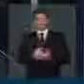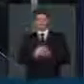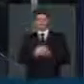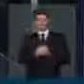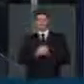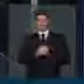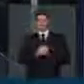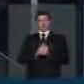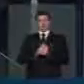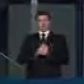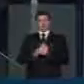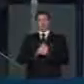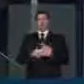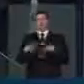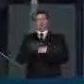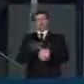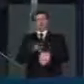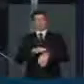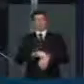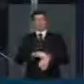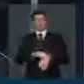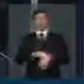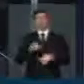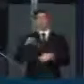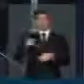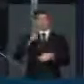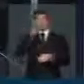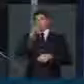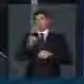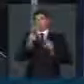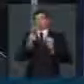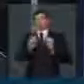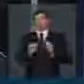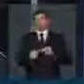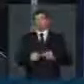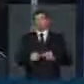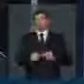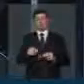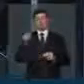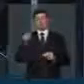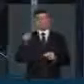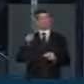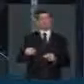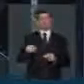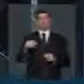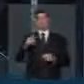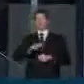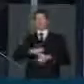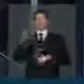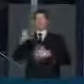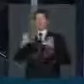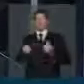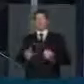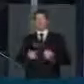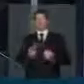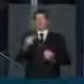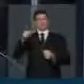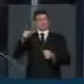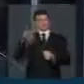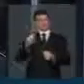ao mesmo tempo que a matéria denuncia que eles não estão mais aceitando